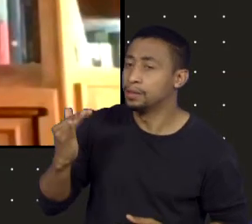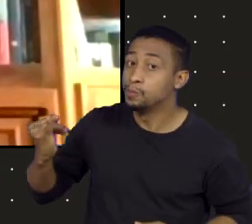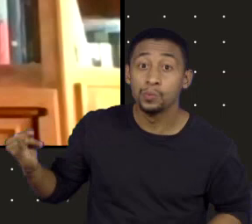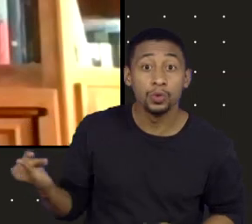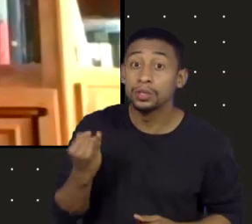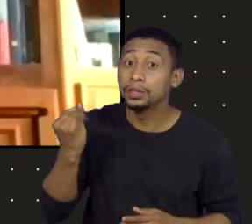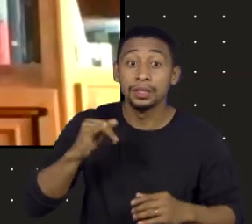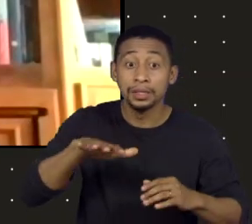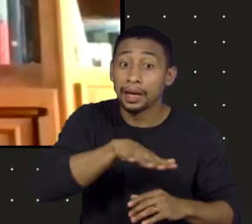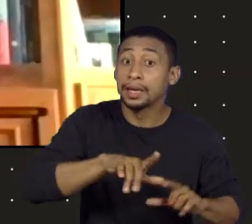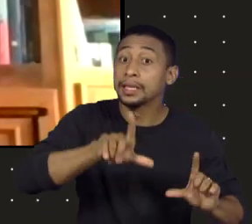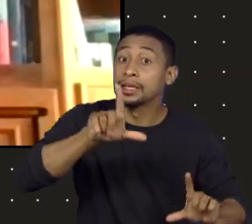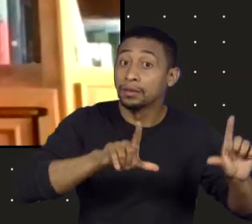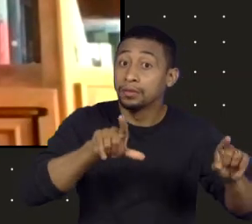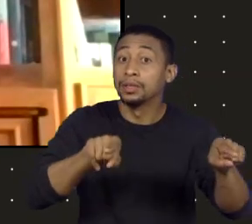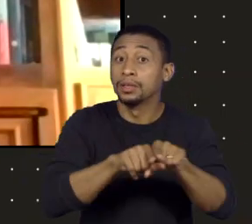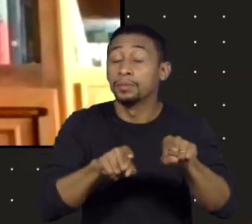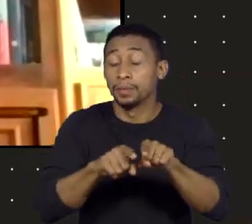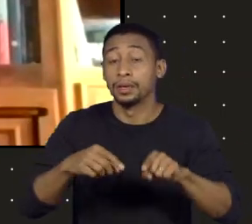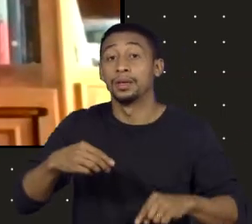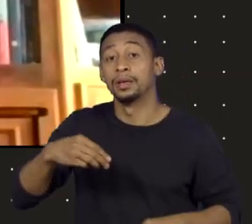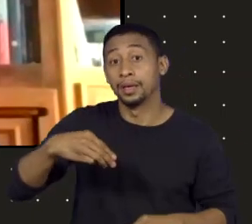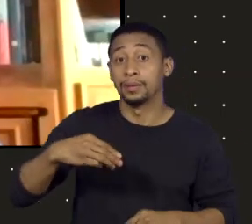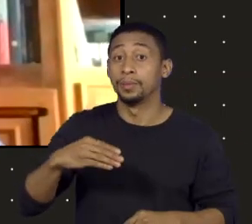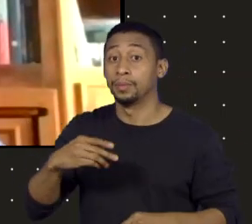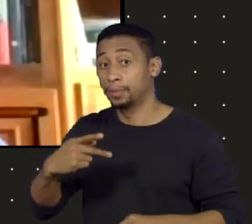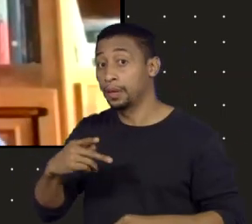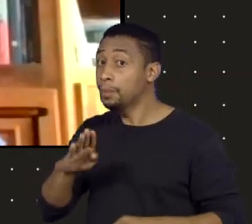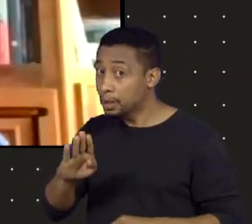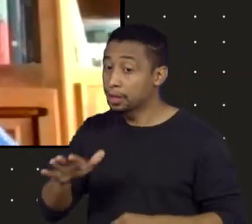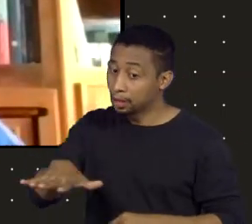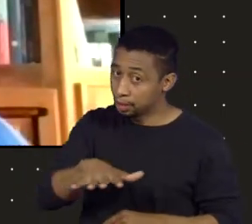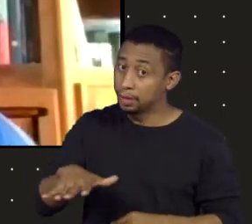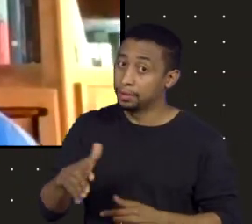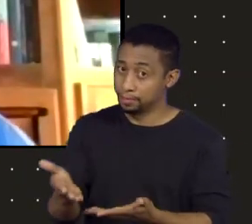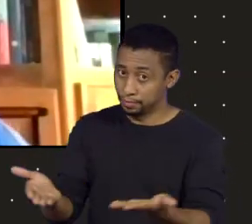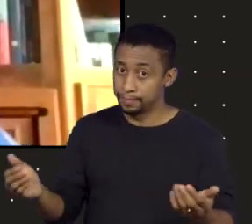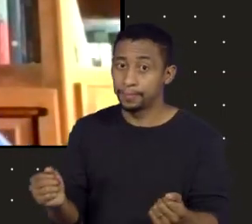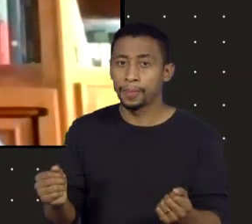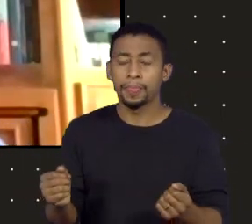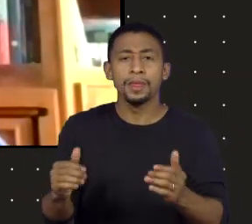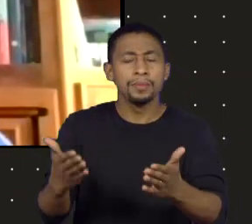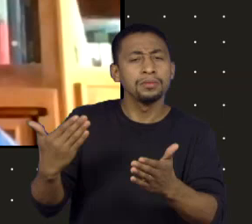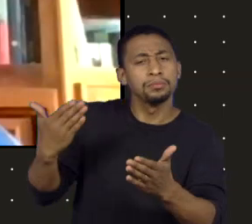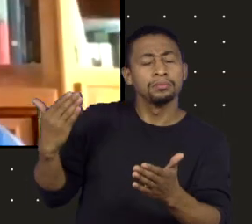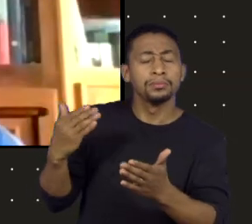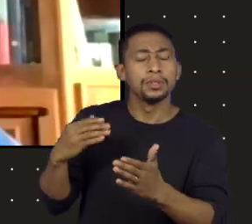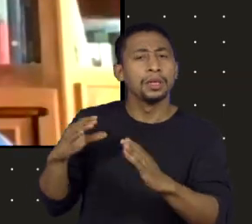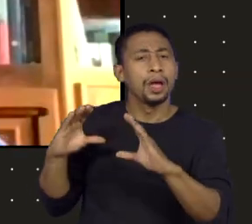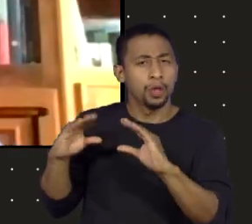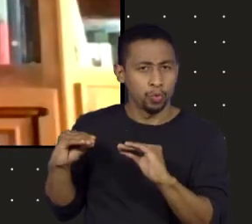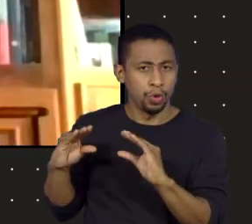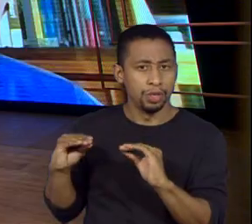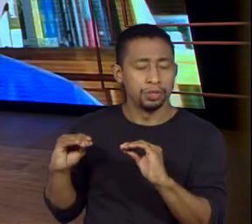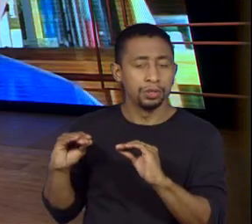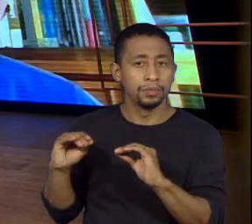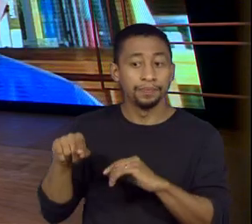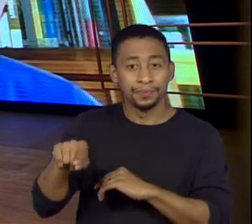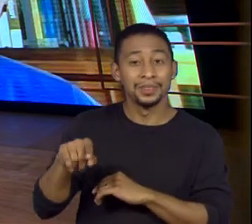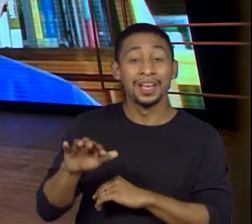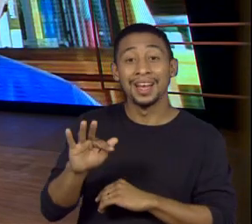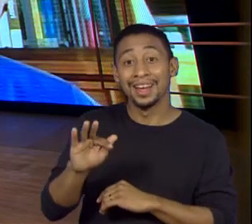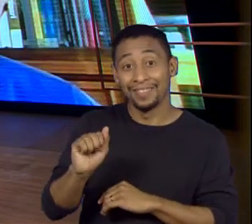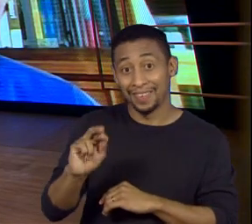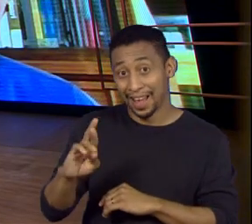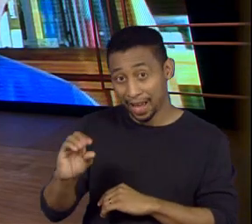homem teve para a televisão e para a música brasileira. Sim. E um dia, aliás, uma noite, eu recebi um